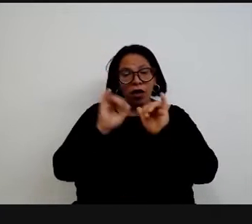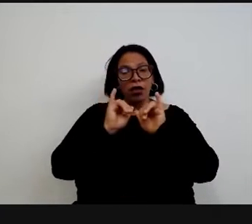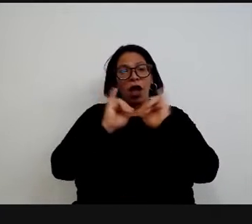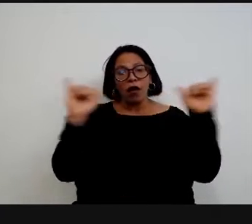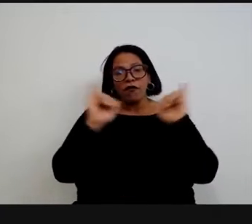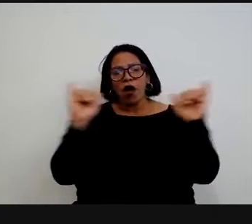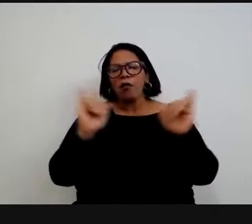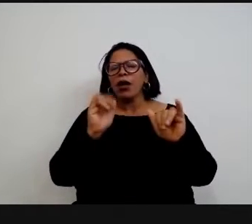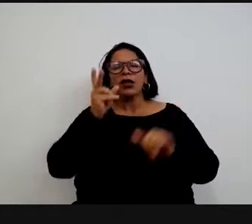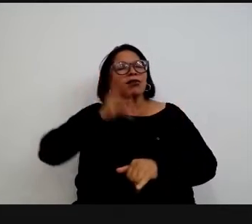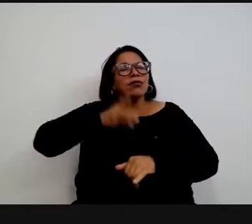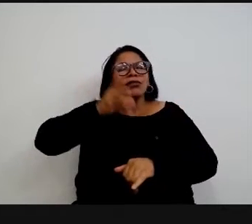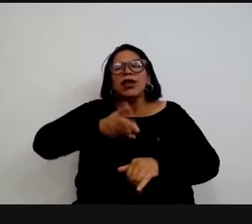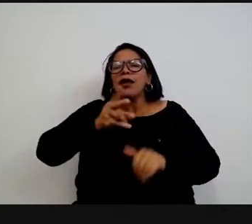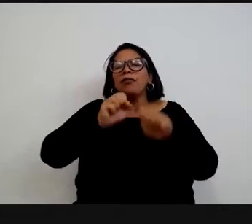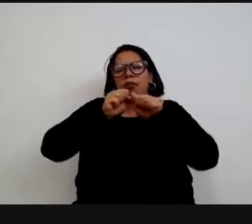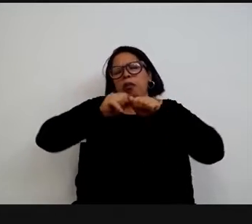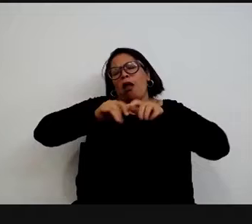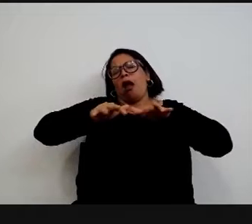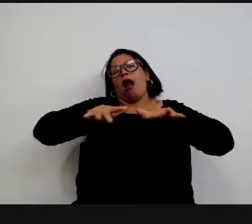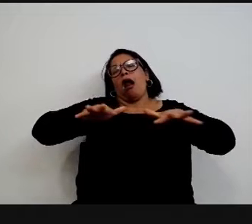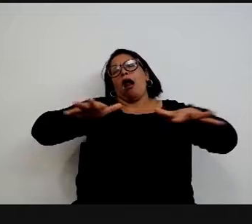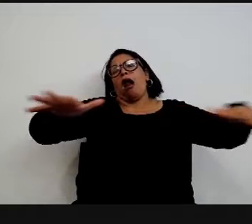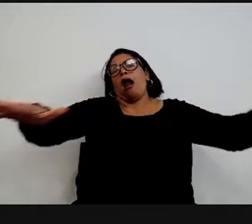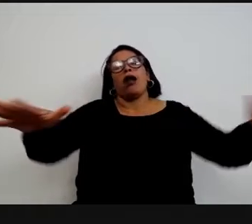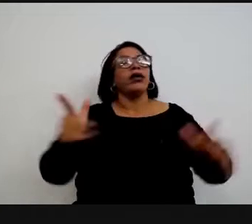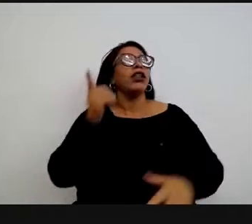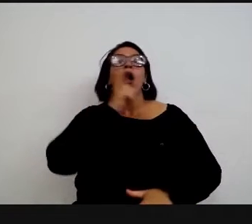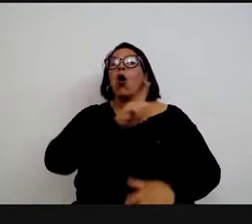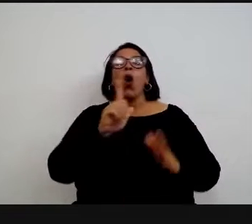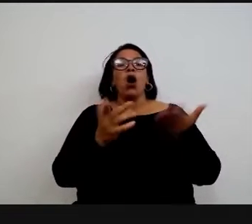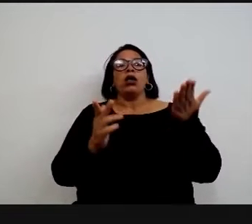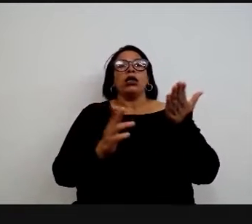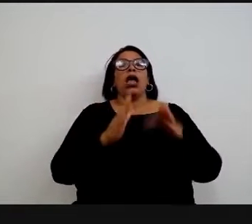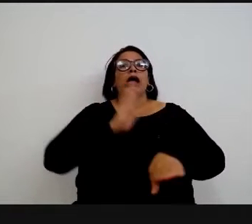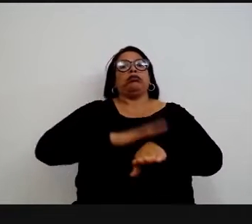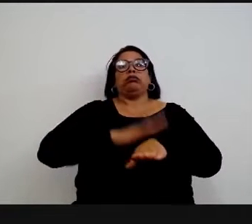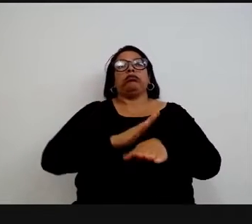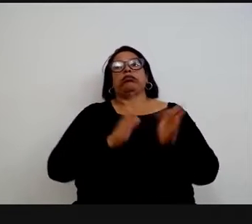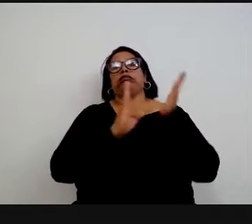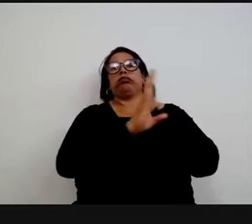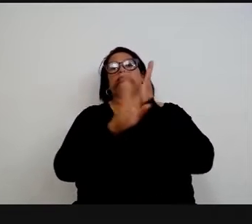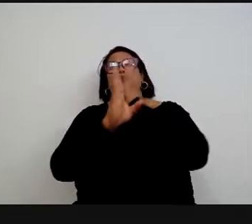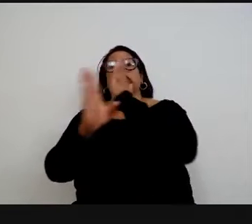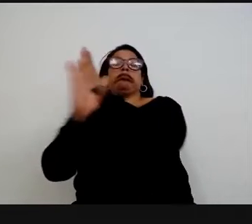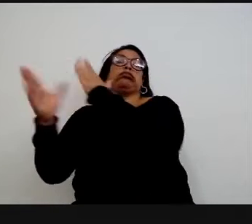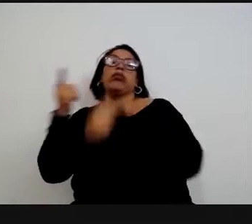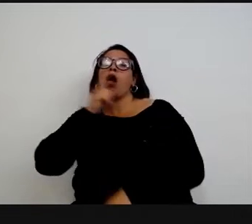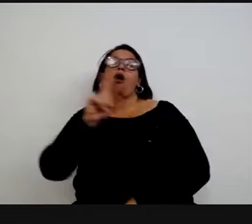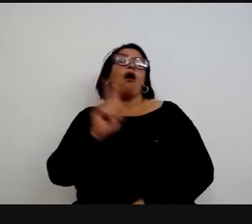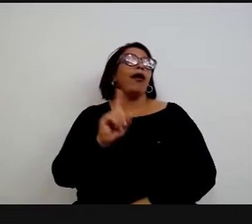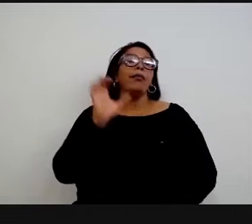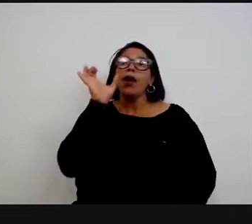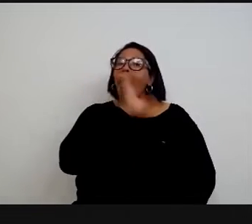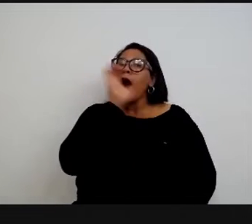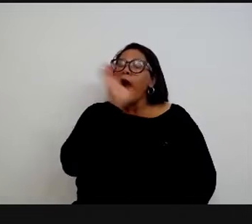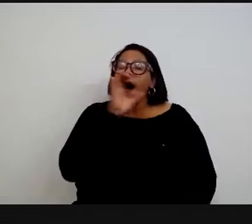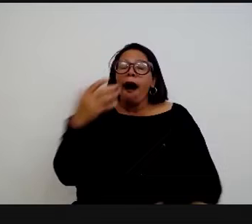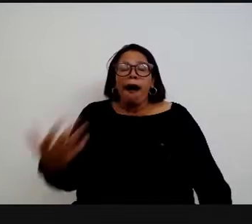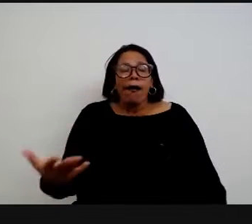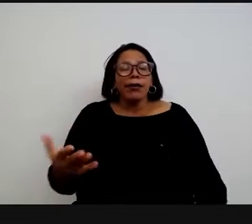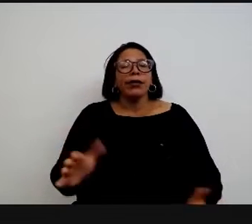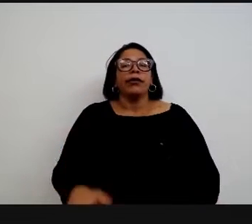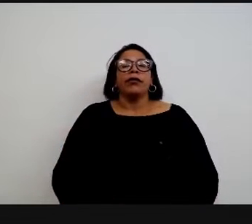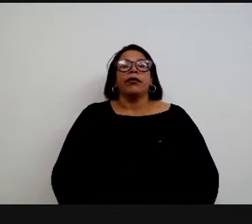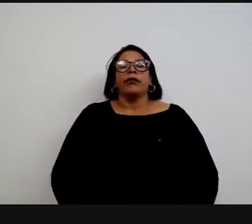informação que borbulha, né, que a gente não dá conta de acompanhar. Então, já falei aqui